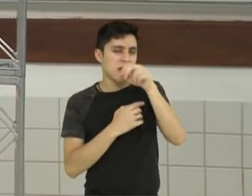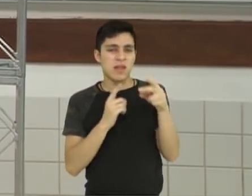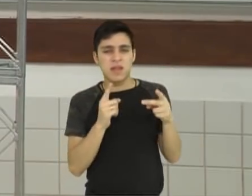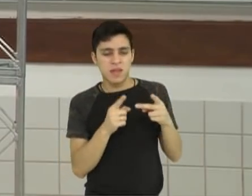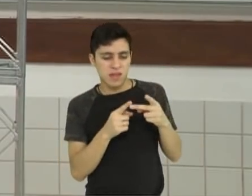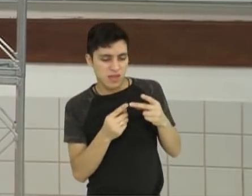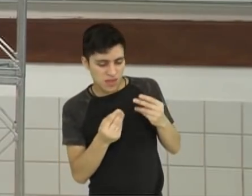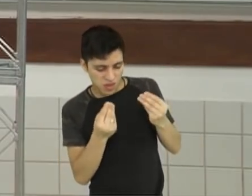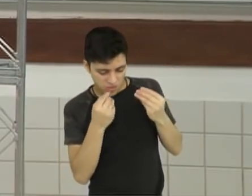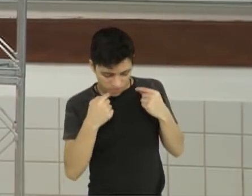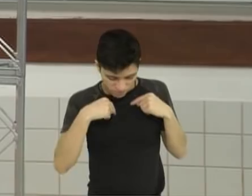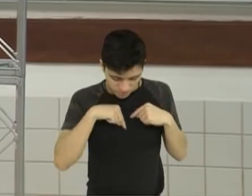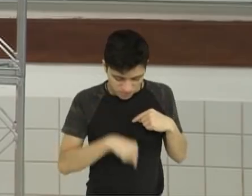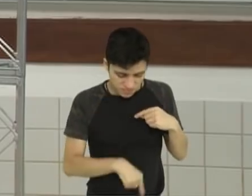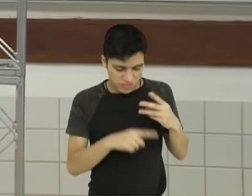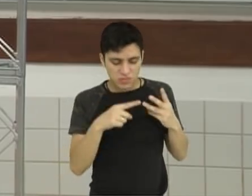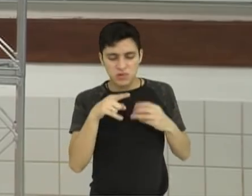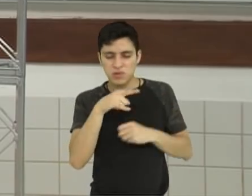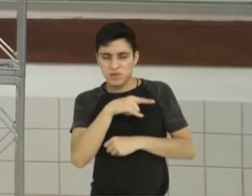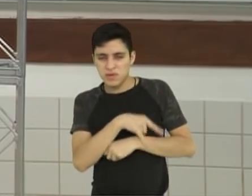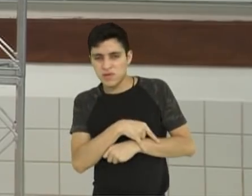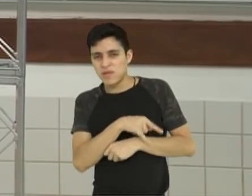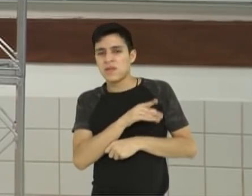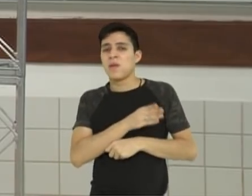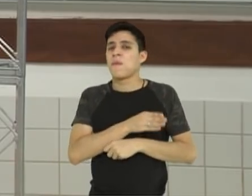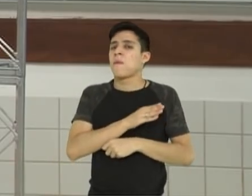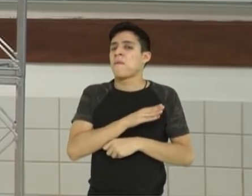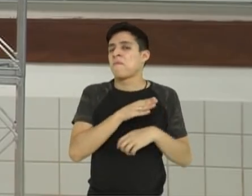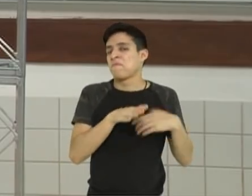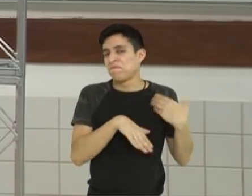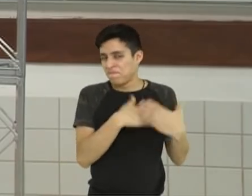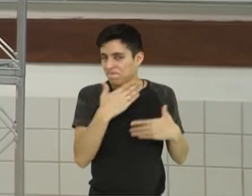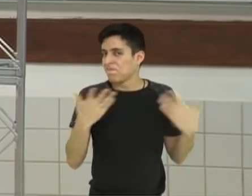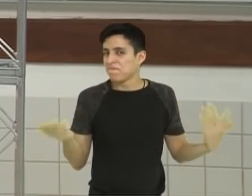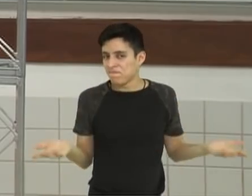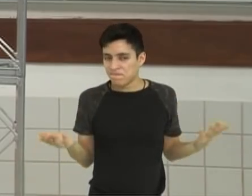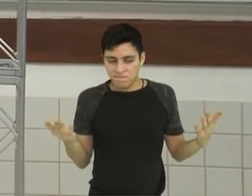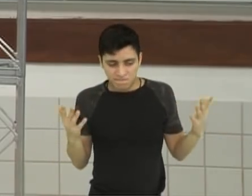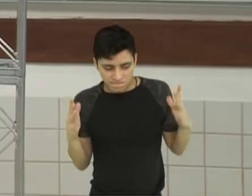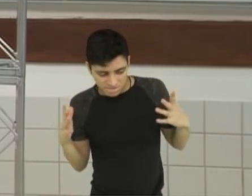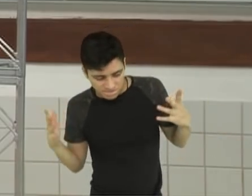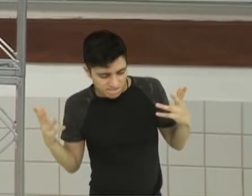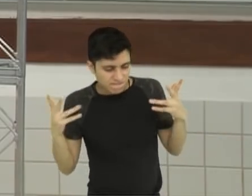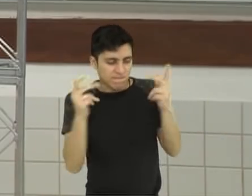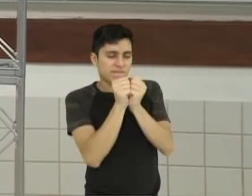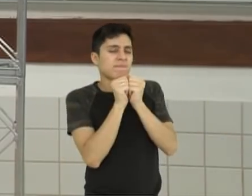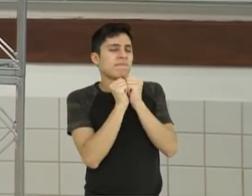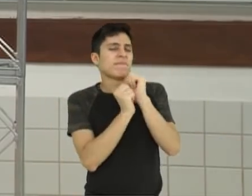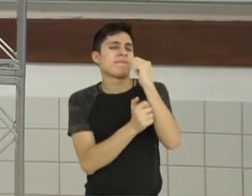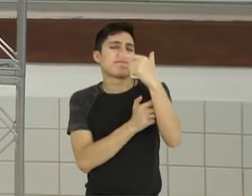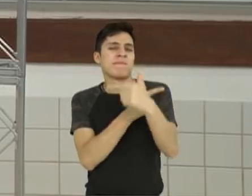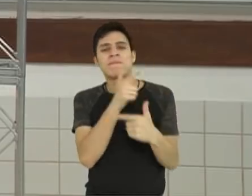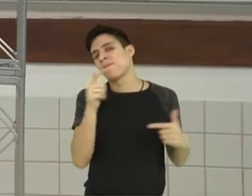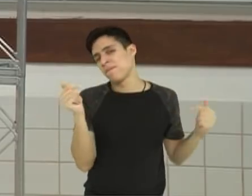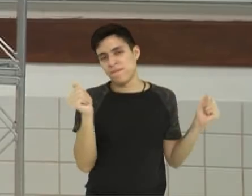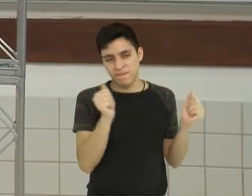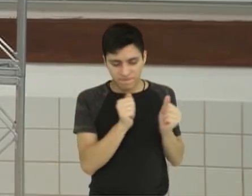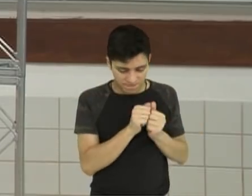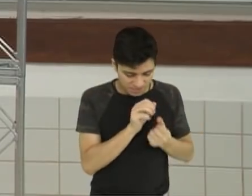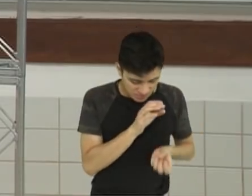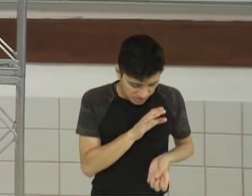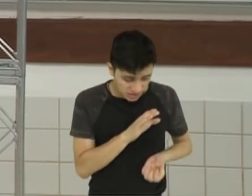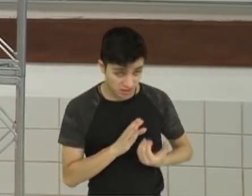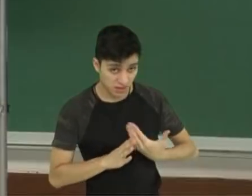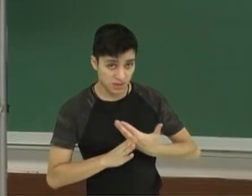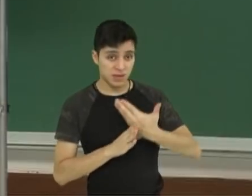digestório, urinário, cardiovascular. Todos eles juntos, trabalhando juntos, formam o